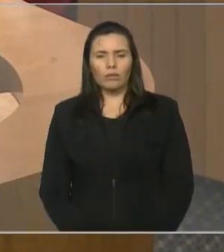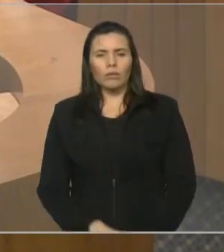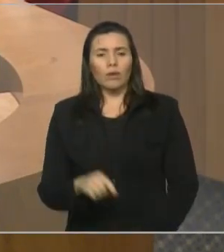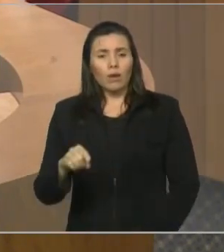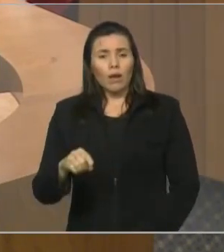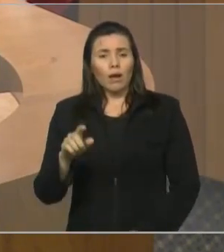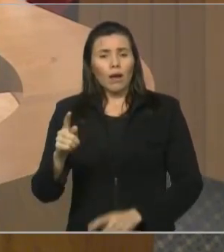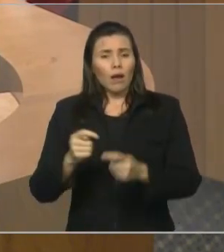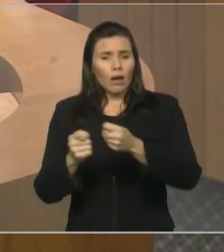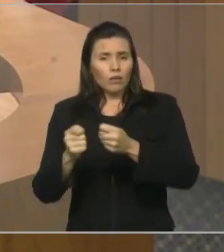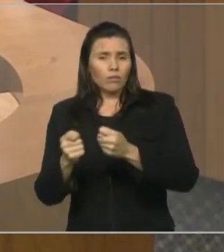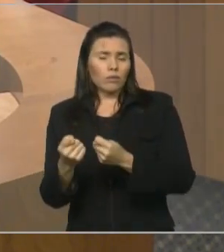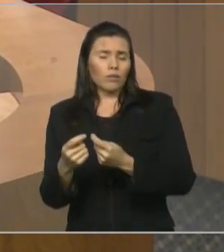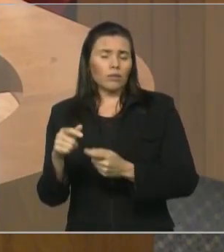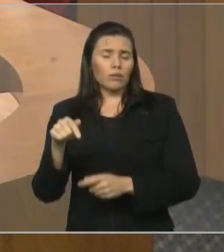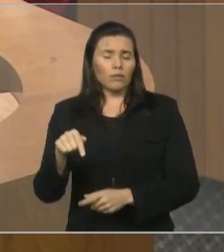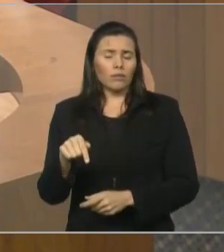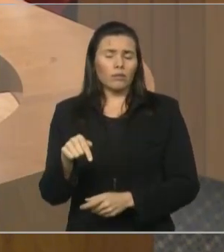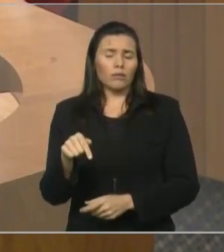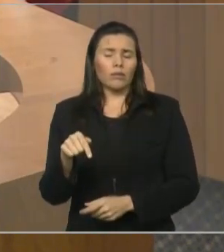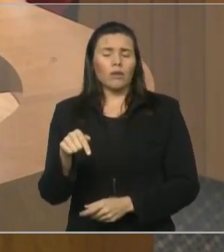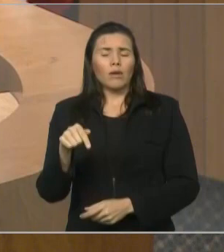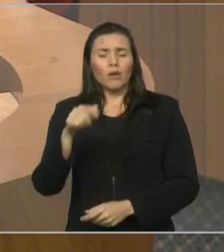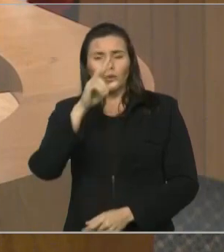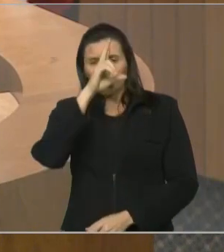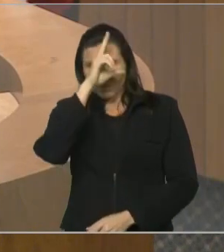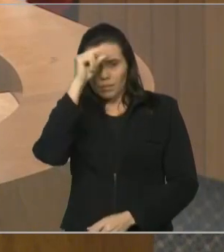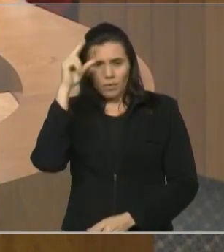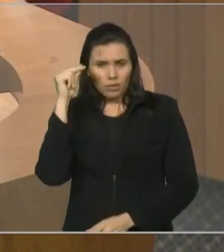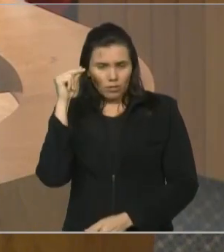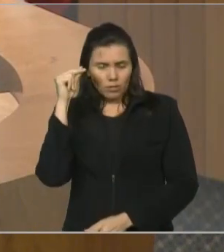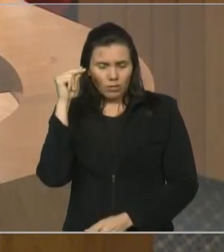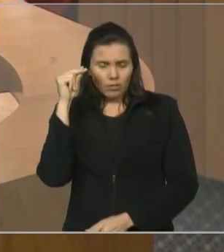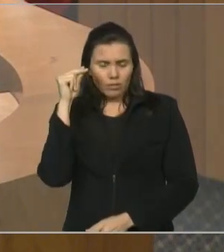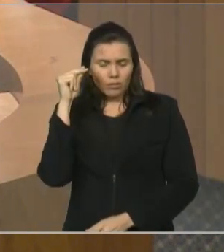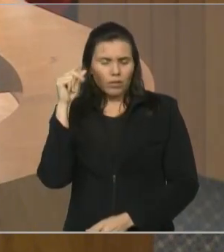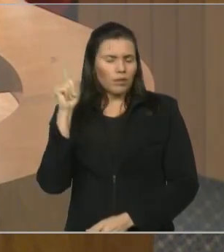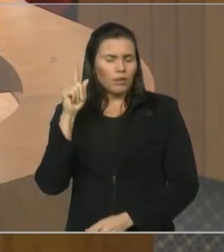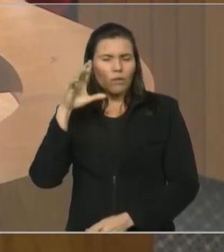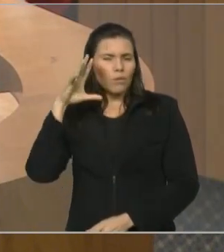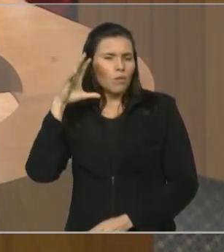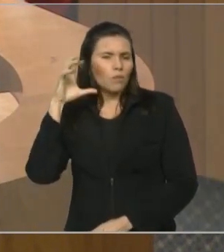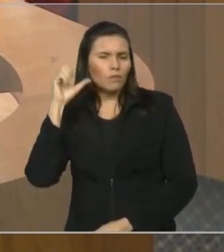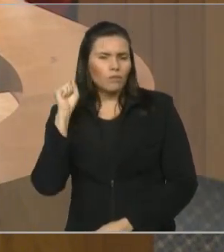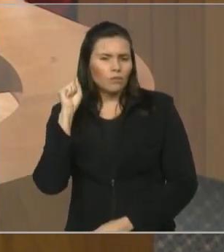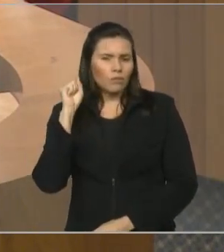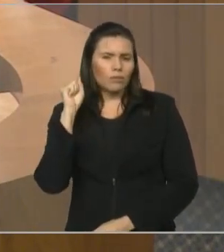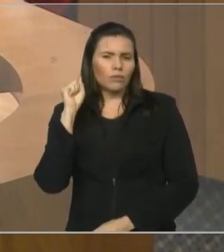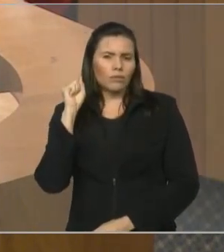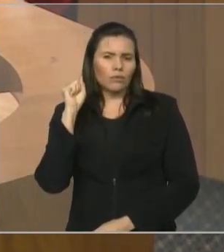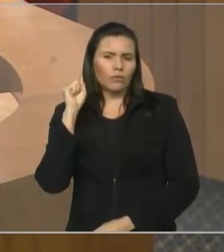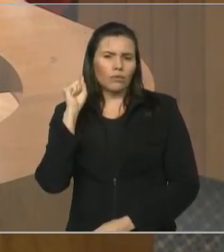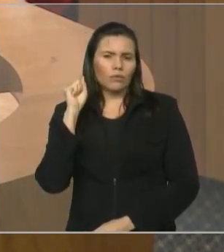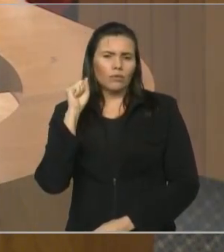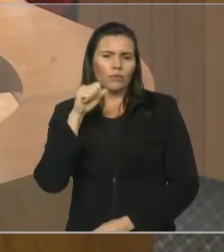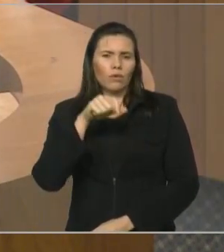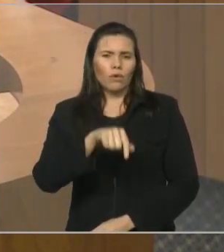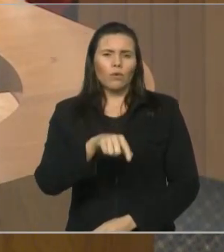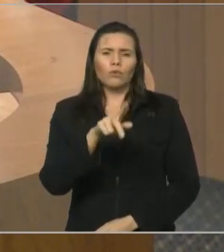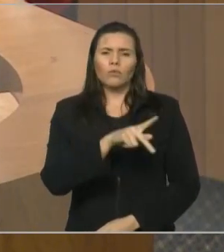o pleito dos servidores e, por isso, houve uma paralisação